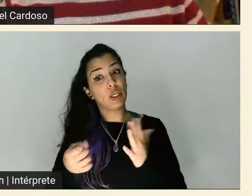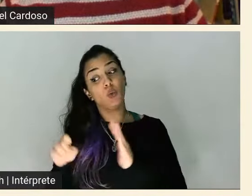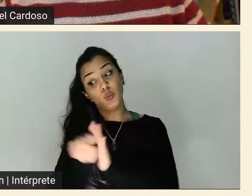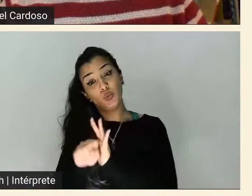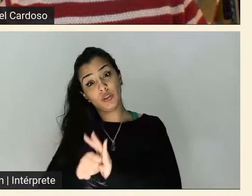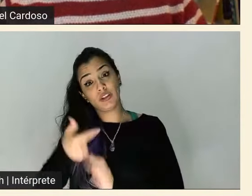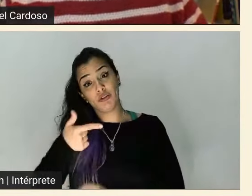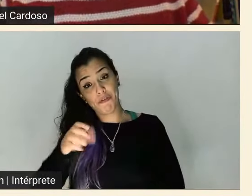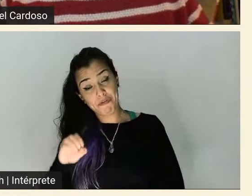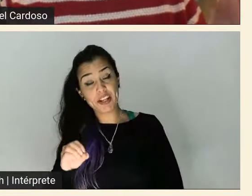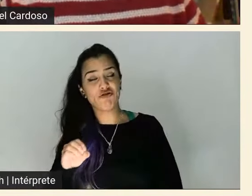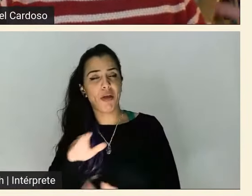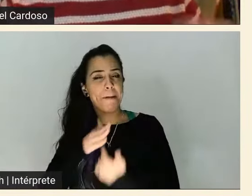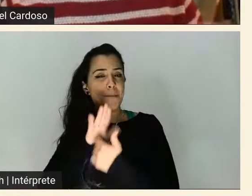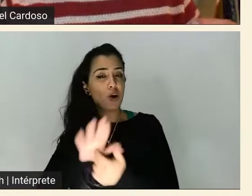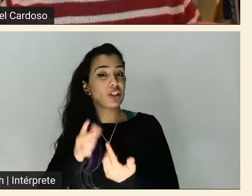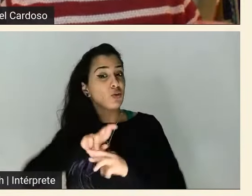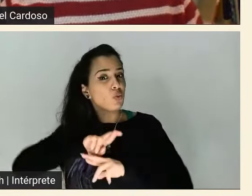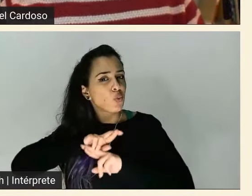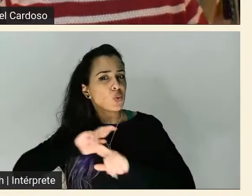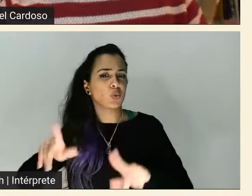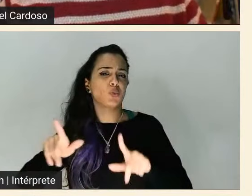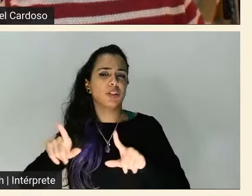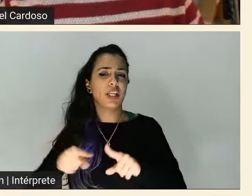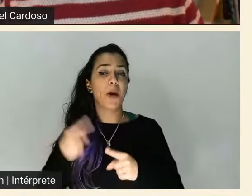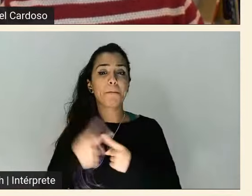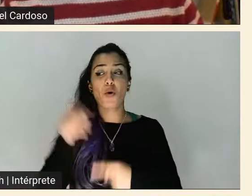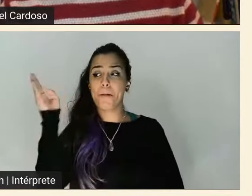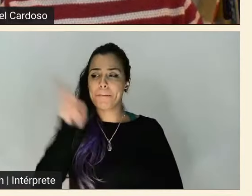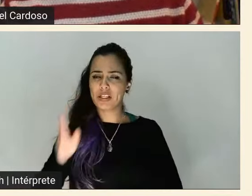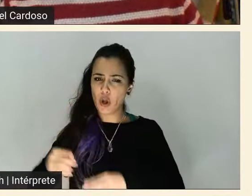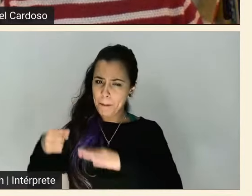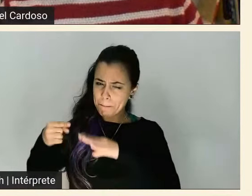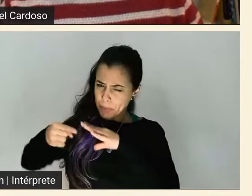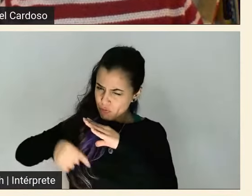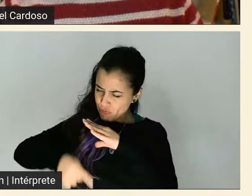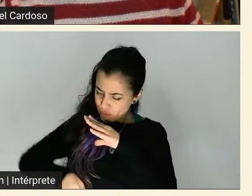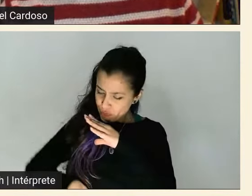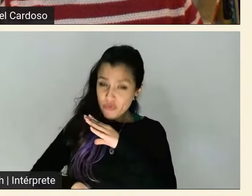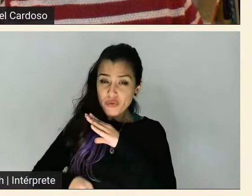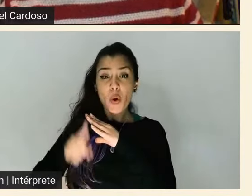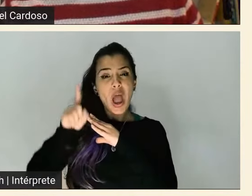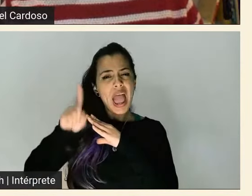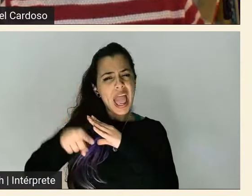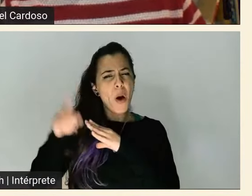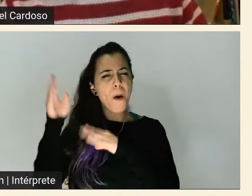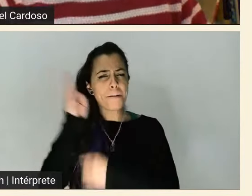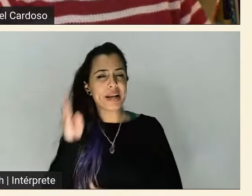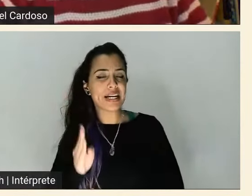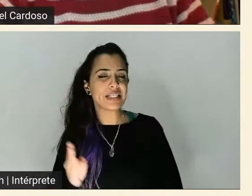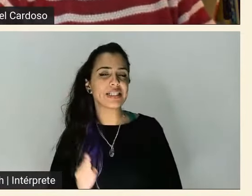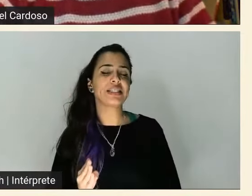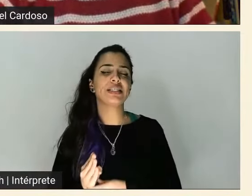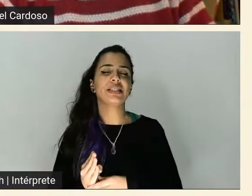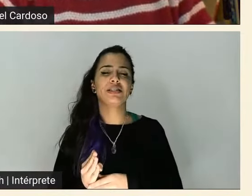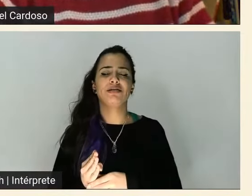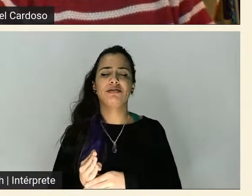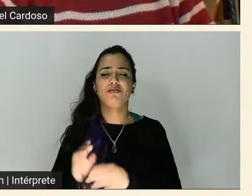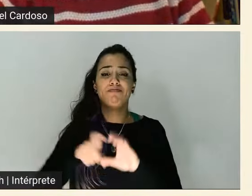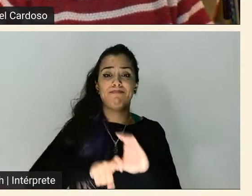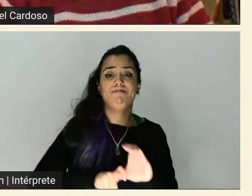afirma-se o contrário, né? Que o Brasil profundo, o verdadeiro Brasil, era o Brasil colonial antes da independência.